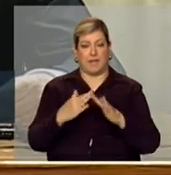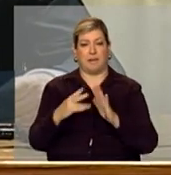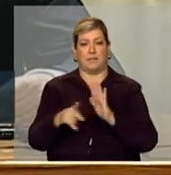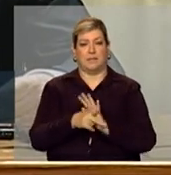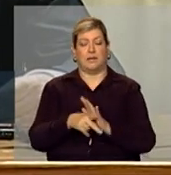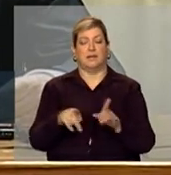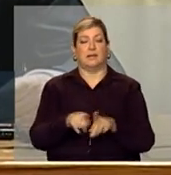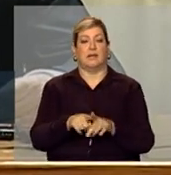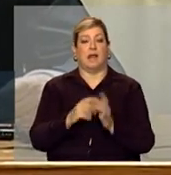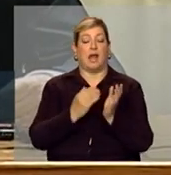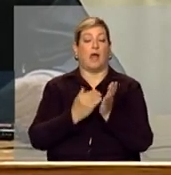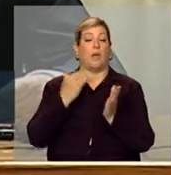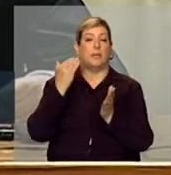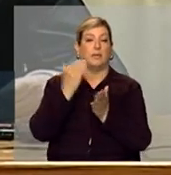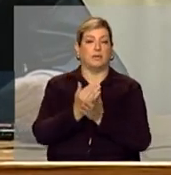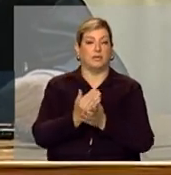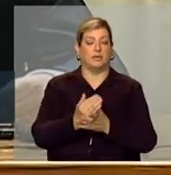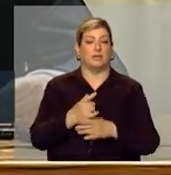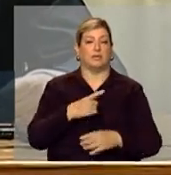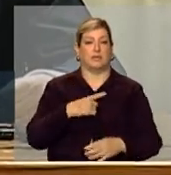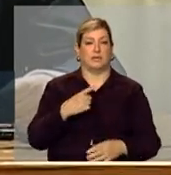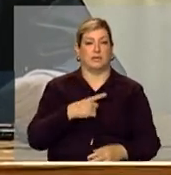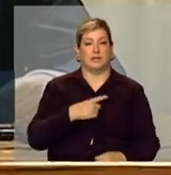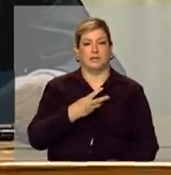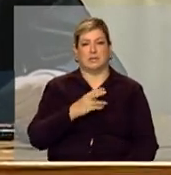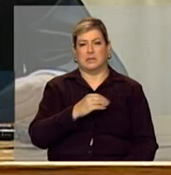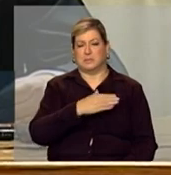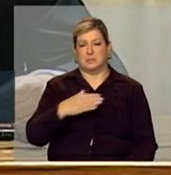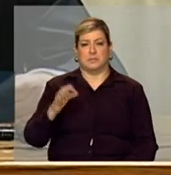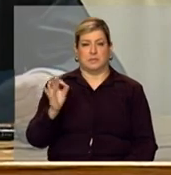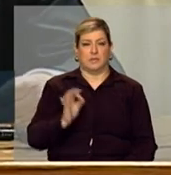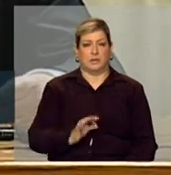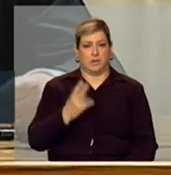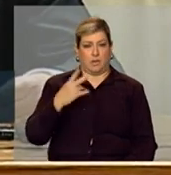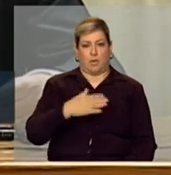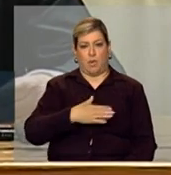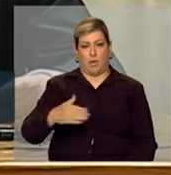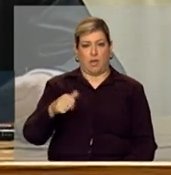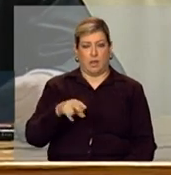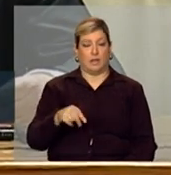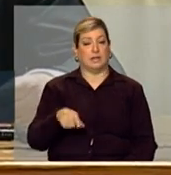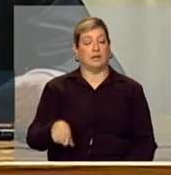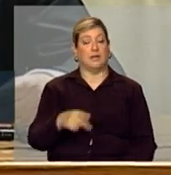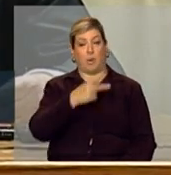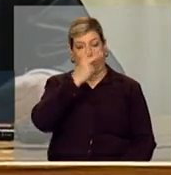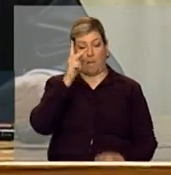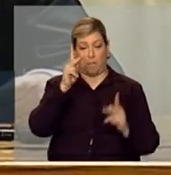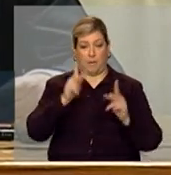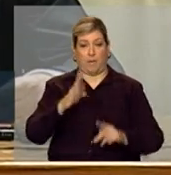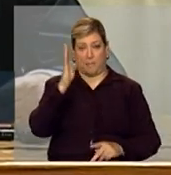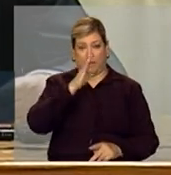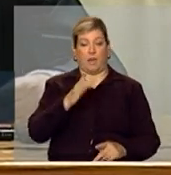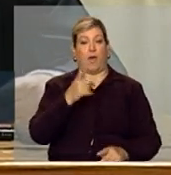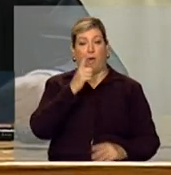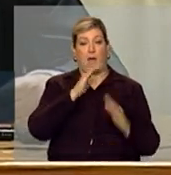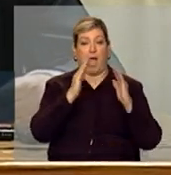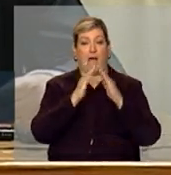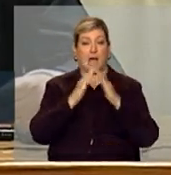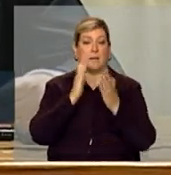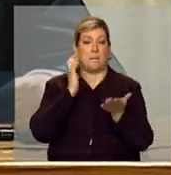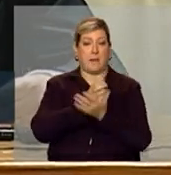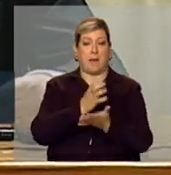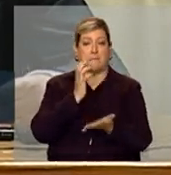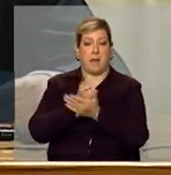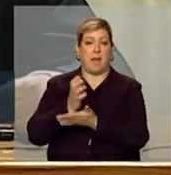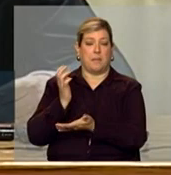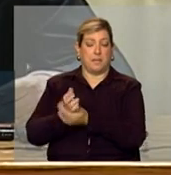30 5% ao longo do ano o que significa que a população brasileira está adquirindo mais moradias né